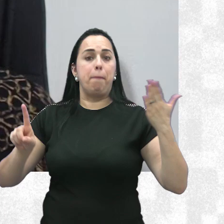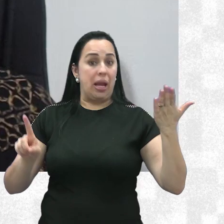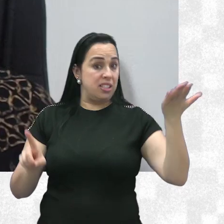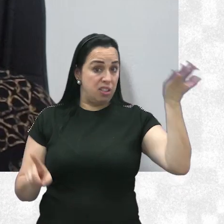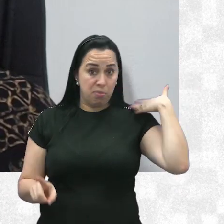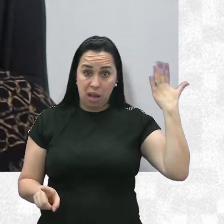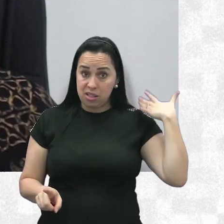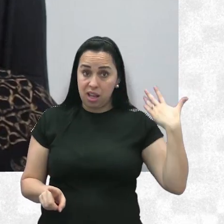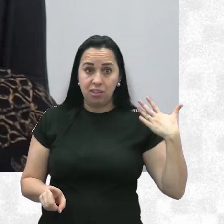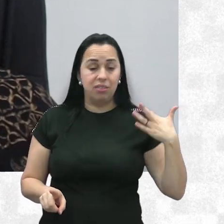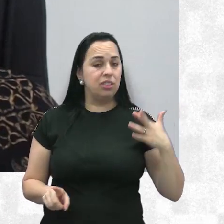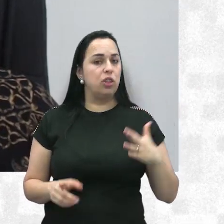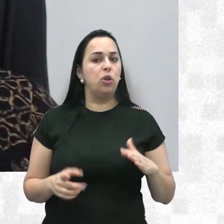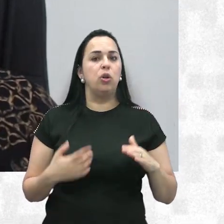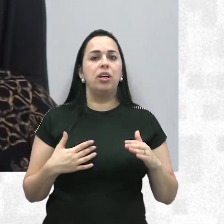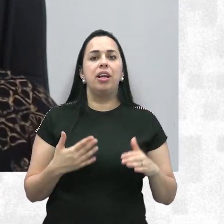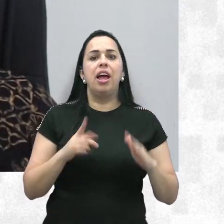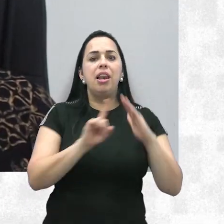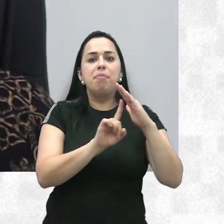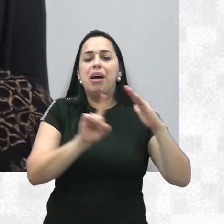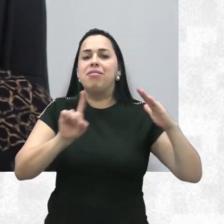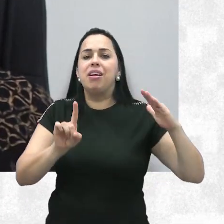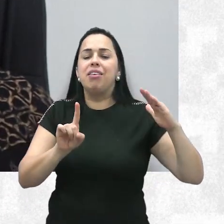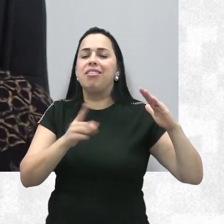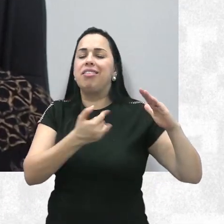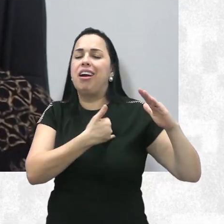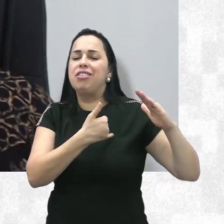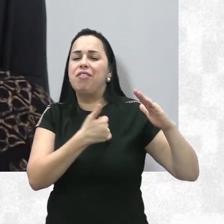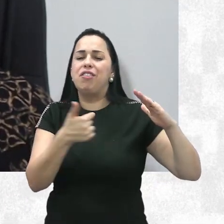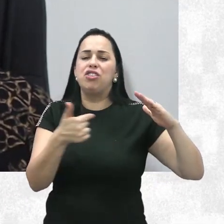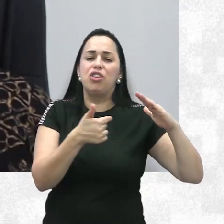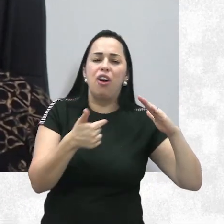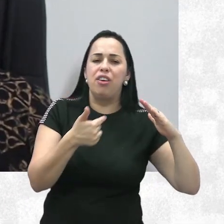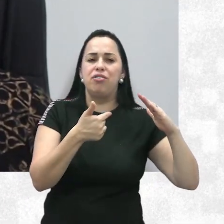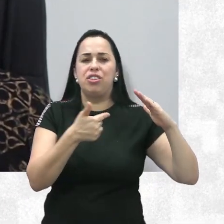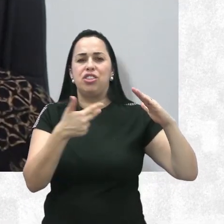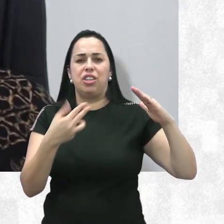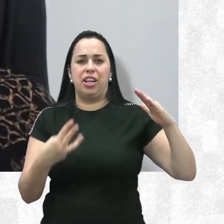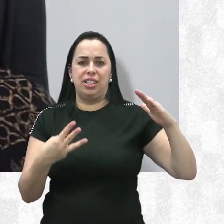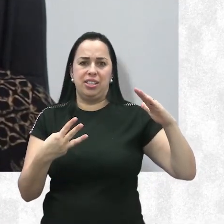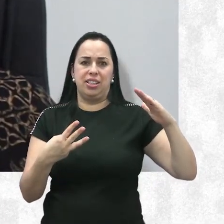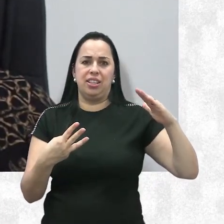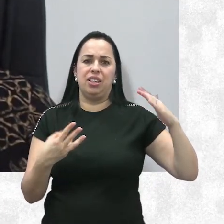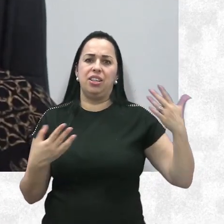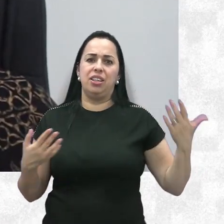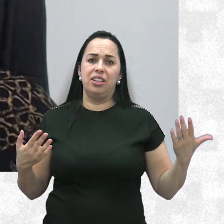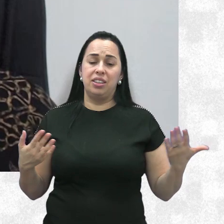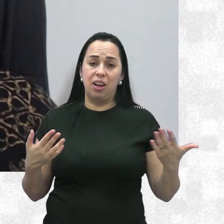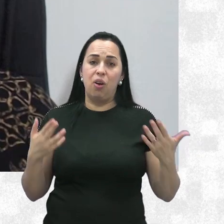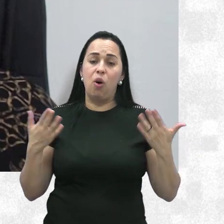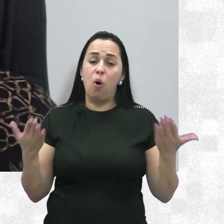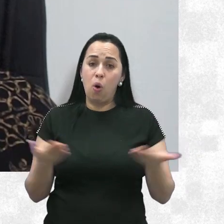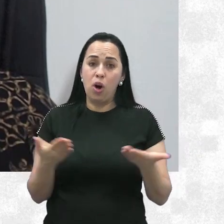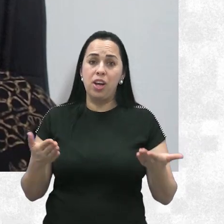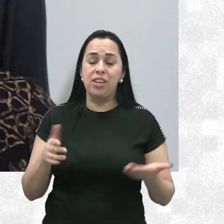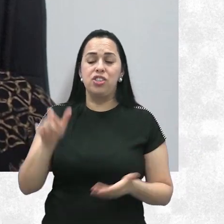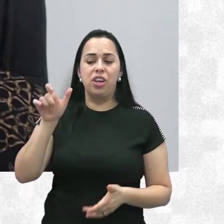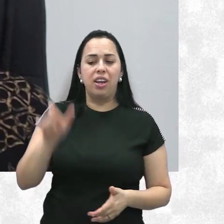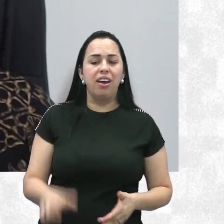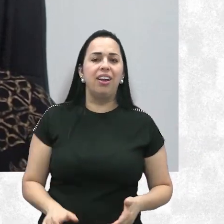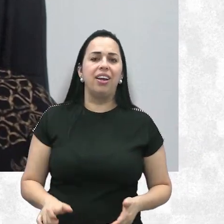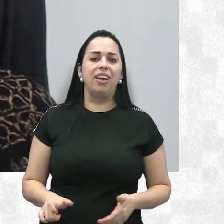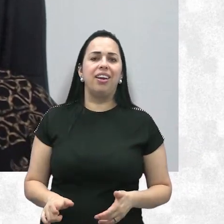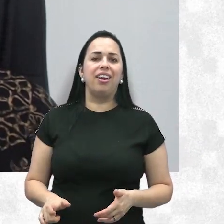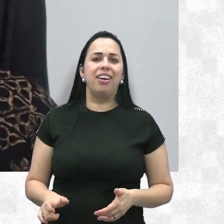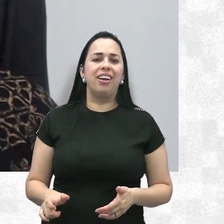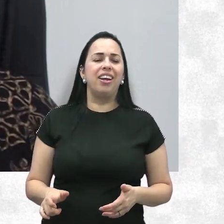na geração X, o jovem saía de casa ali com 22, 23 anos. Então, a necessidade de ele se